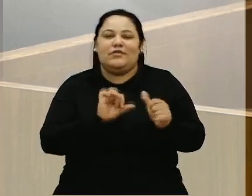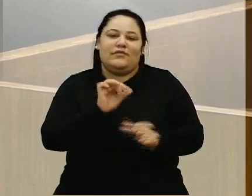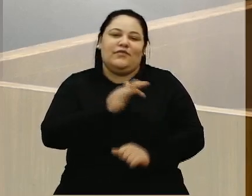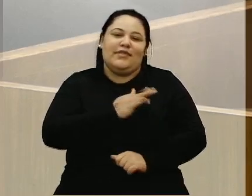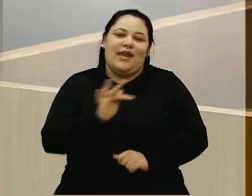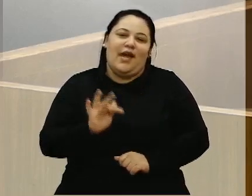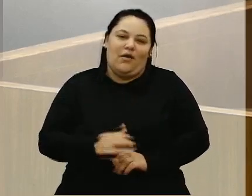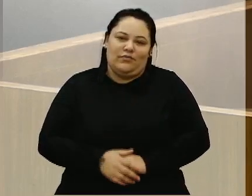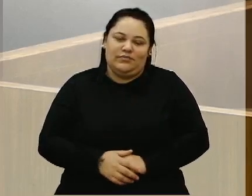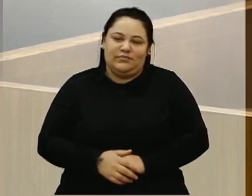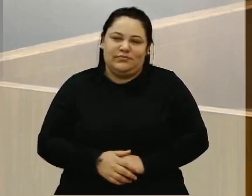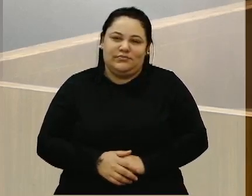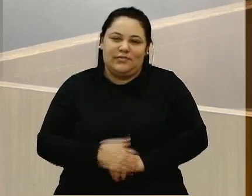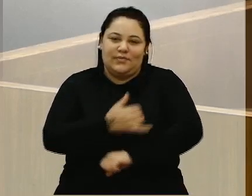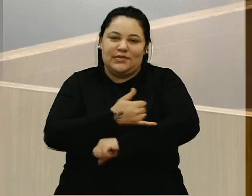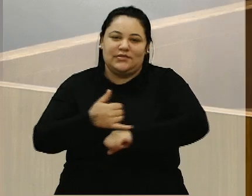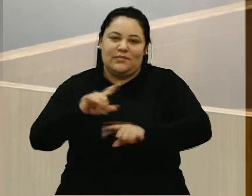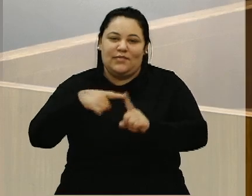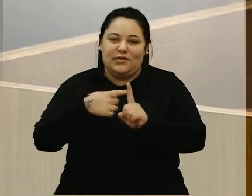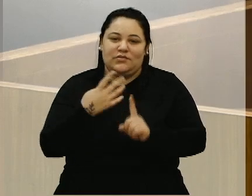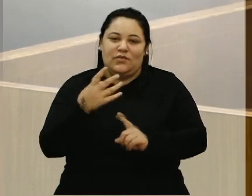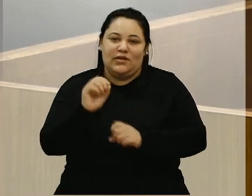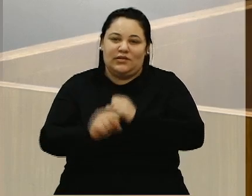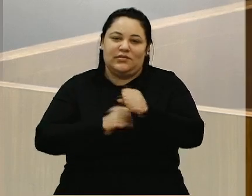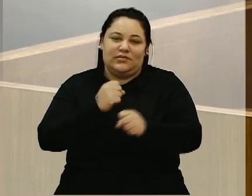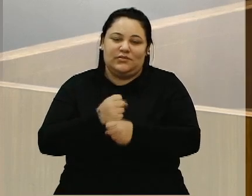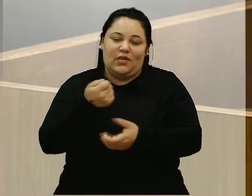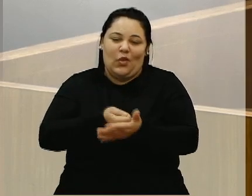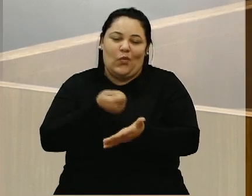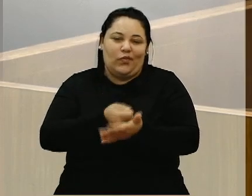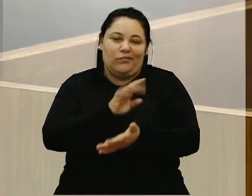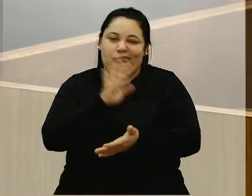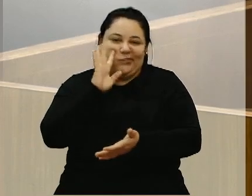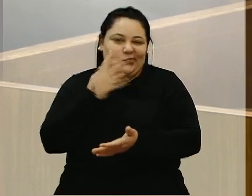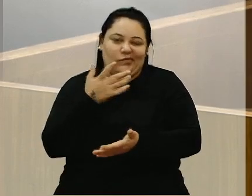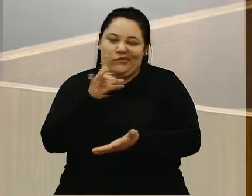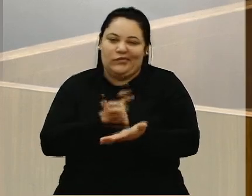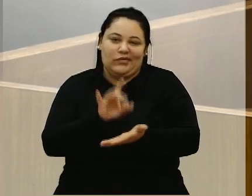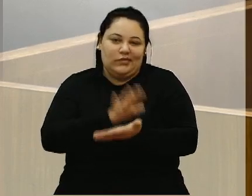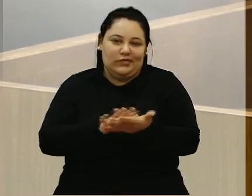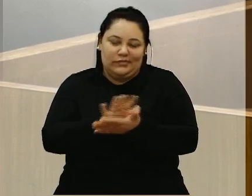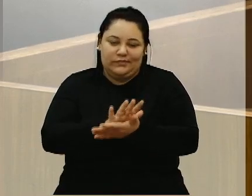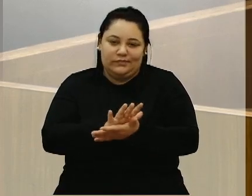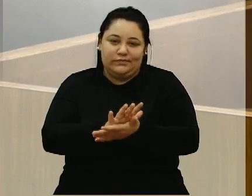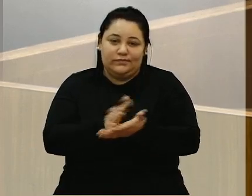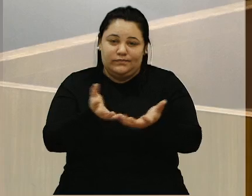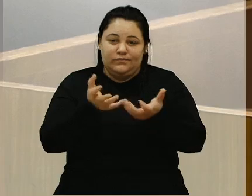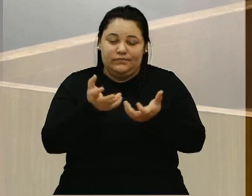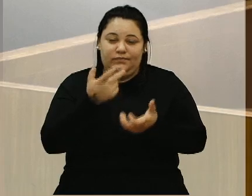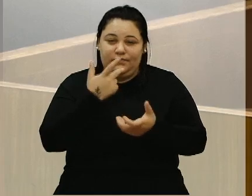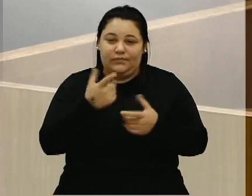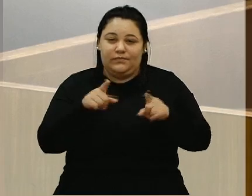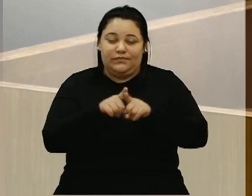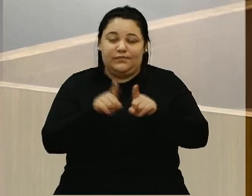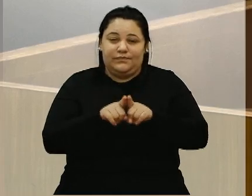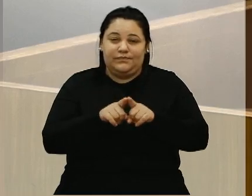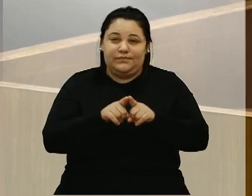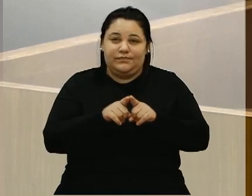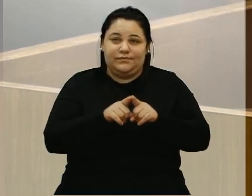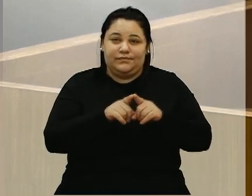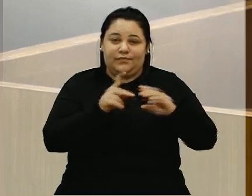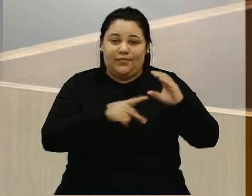federalização. Aí ia se passar mais 40 anos de luta e não ia acontecer nada. E eu quero dizer que a Câmara aprovou por